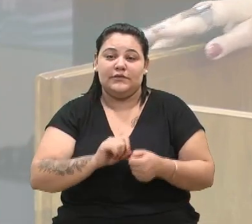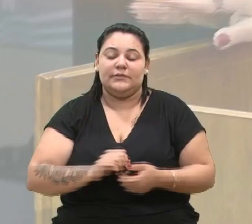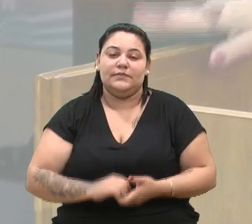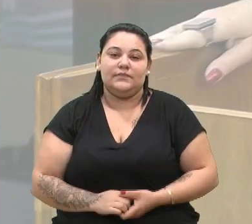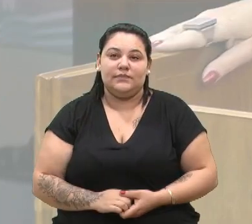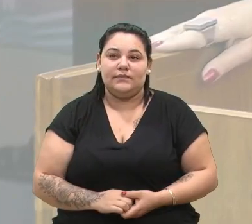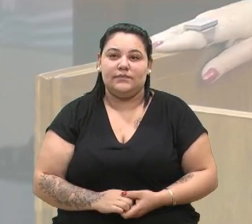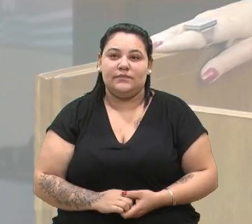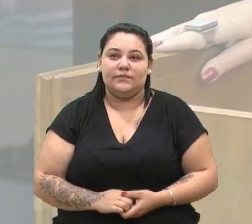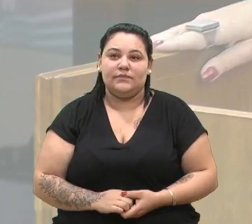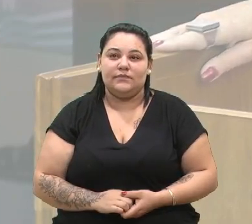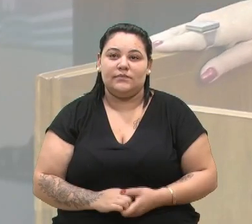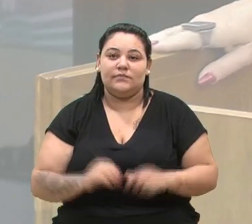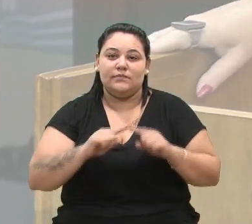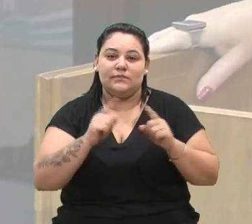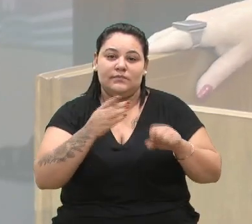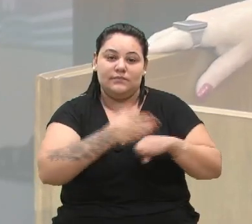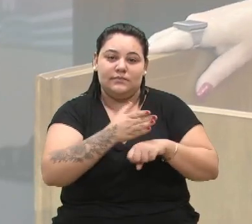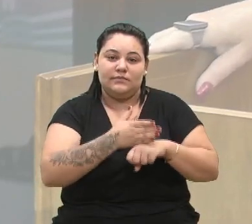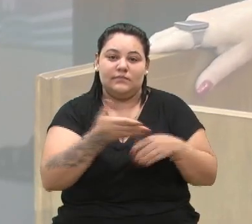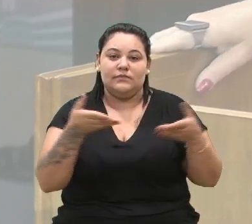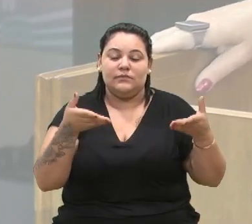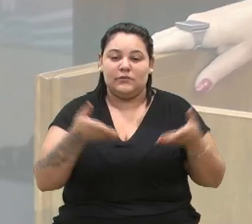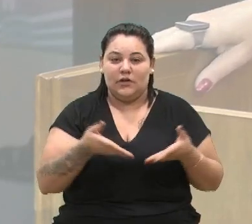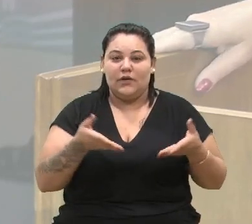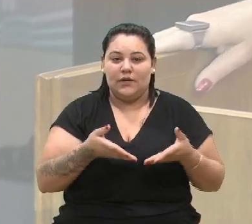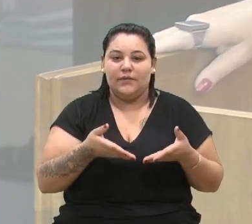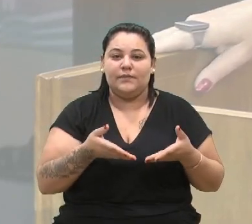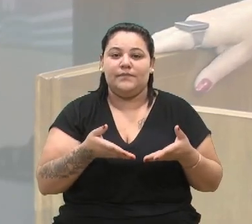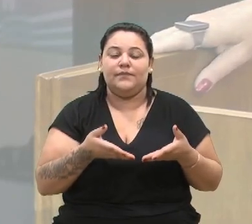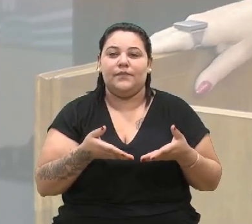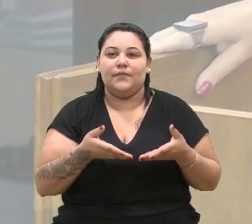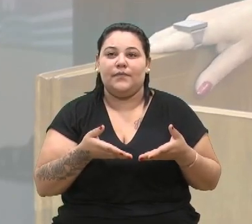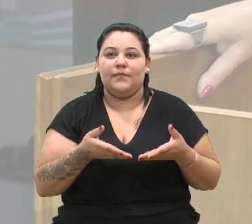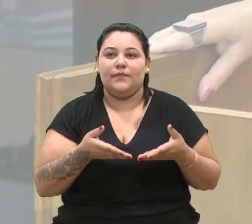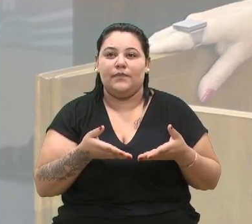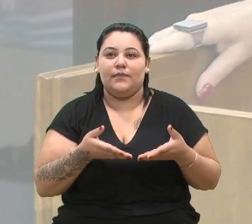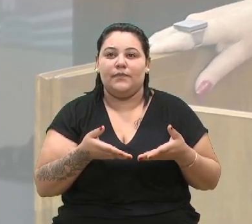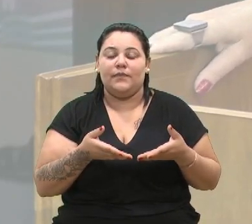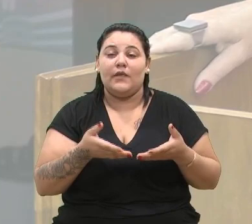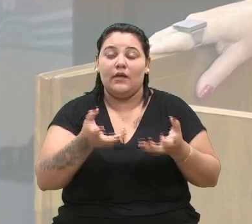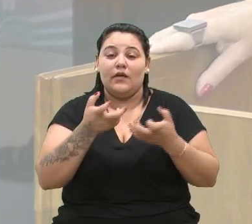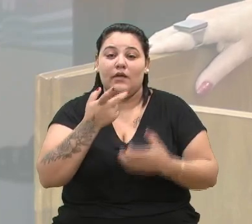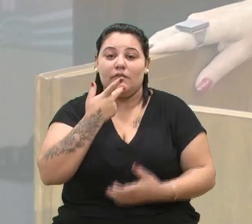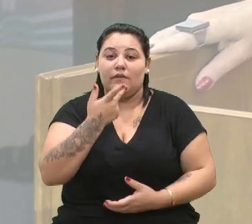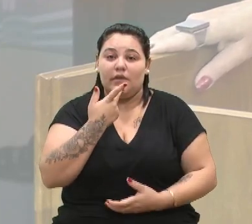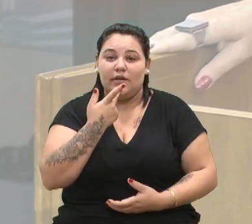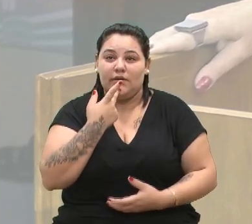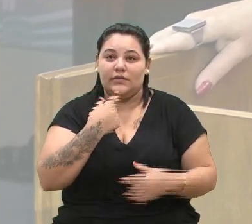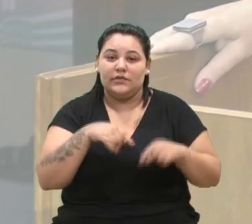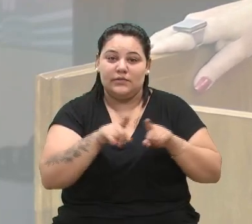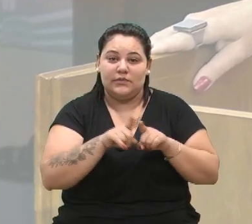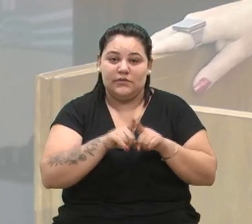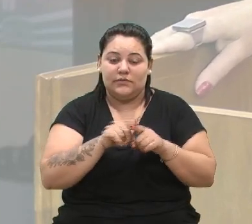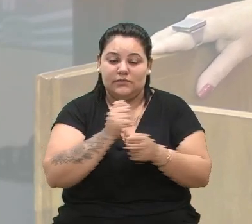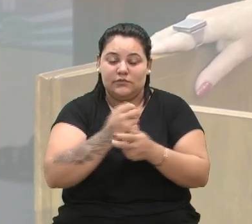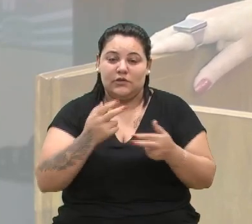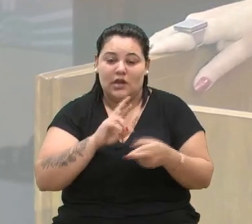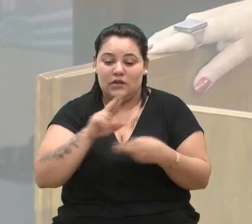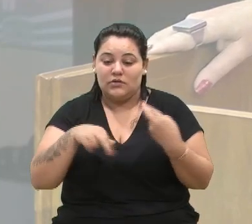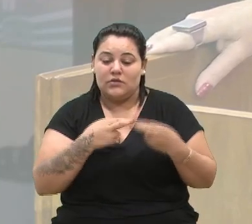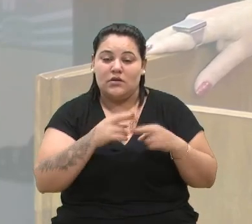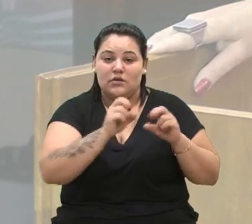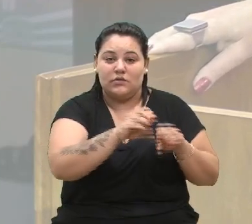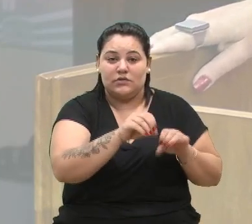Mas, entrando aqui agora no meu grande expediente, eu quero falar e retomar um pouquinho o tema da educação do